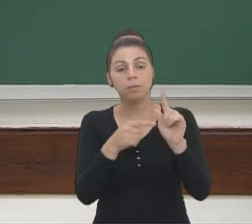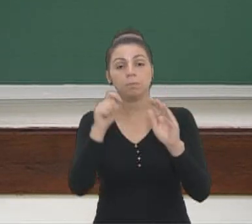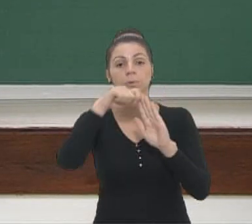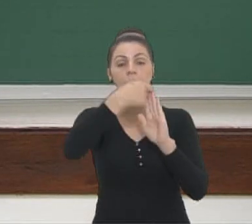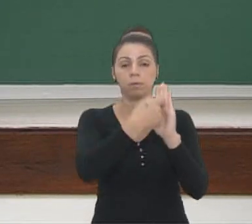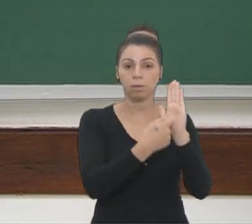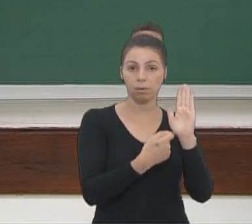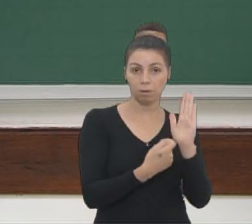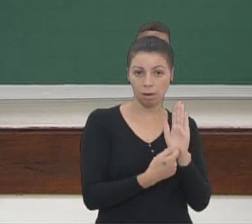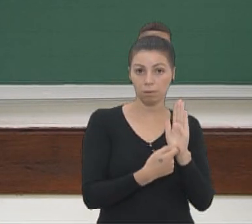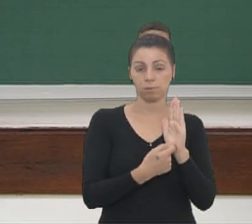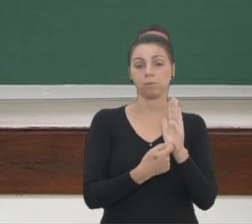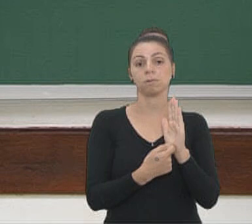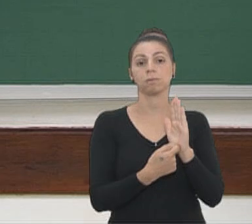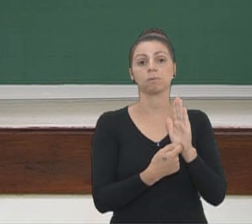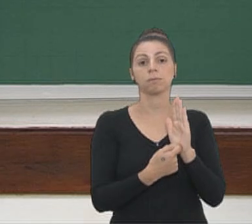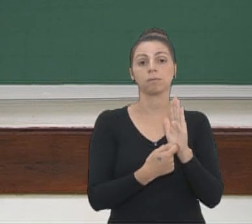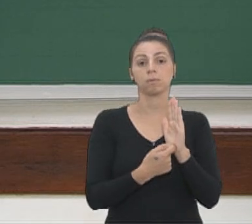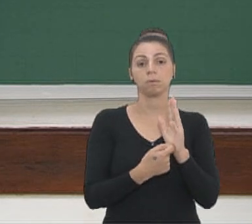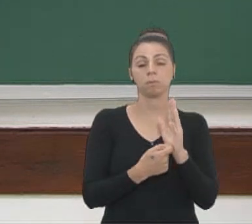modo predominante. São essas